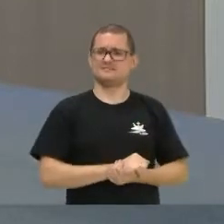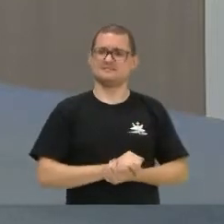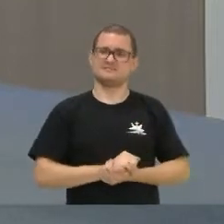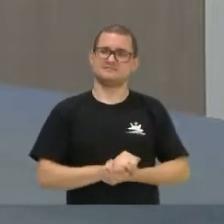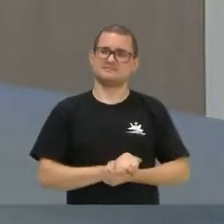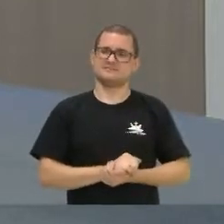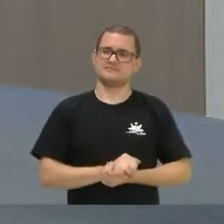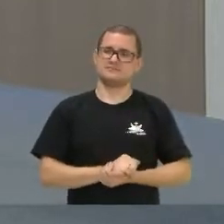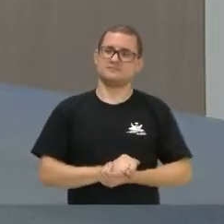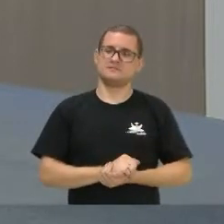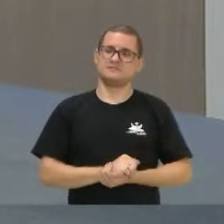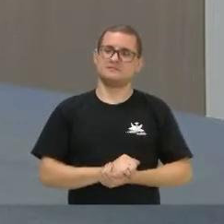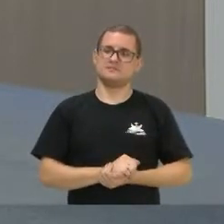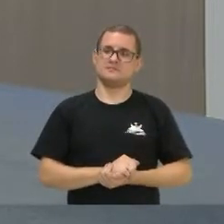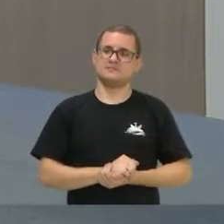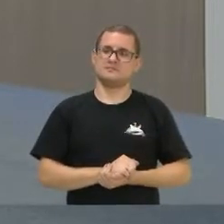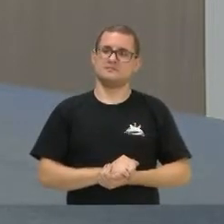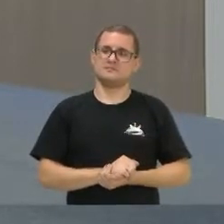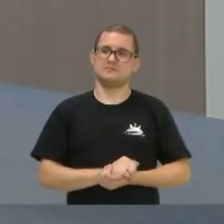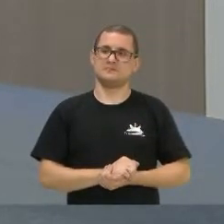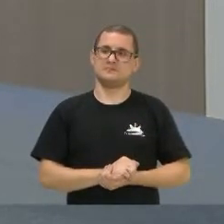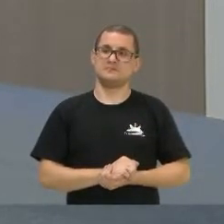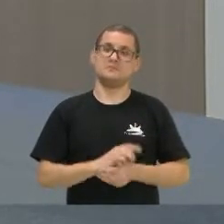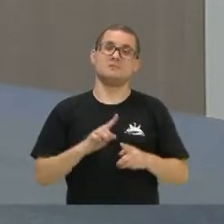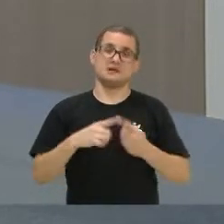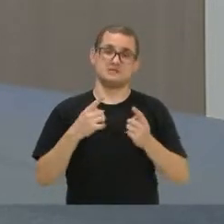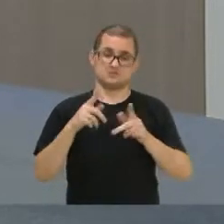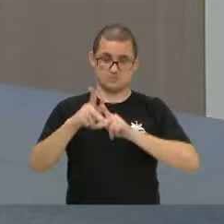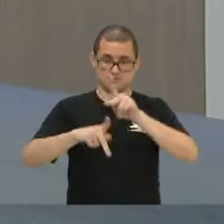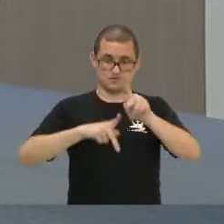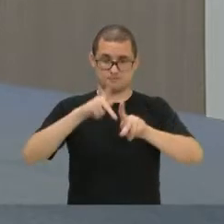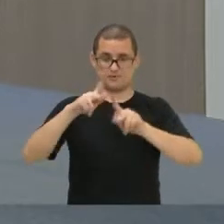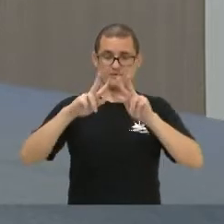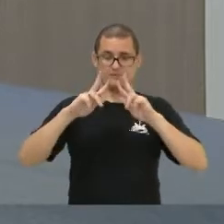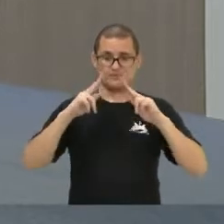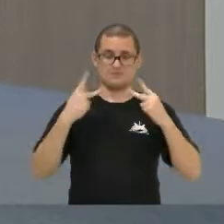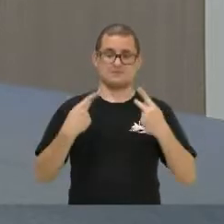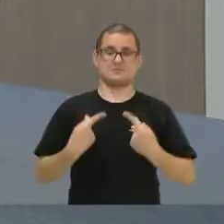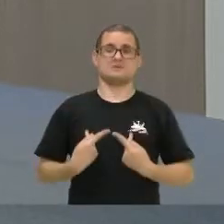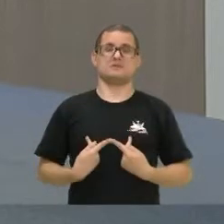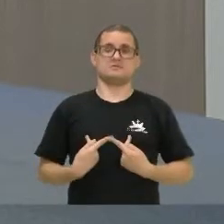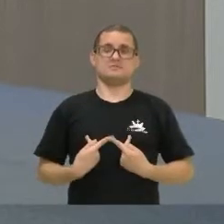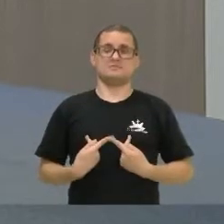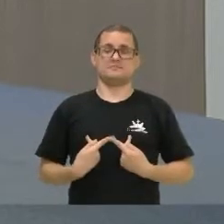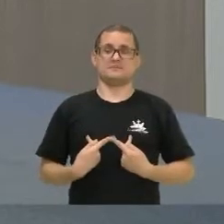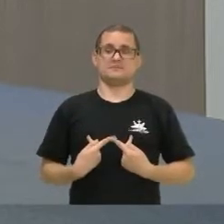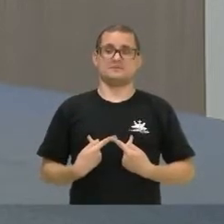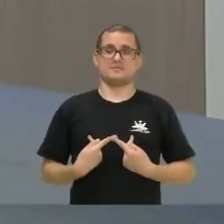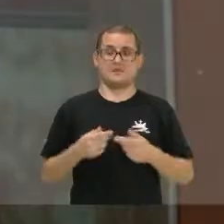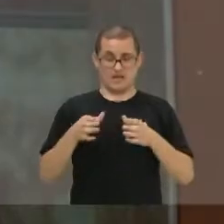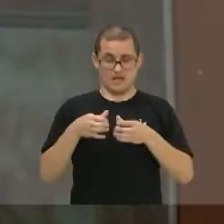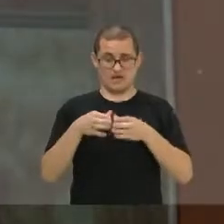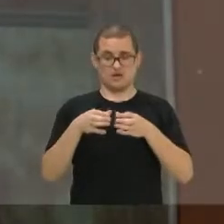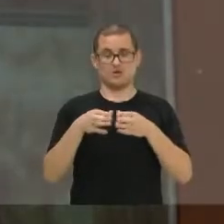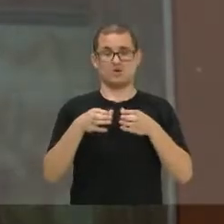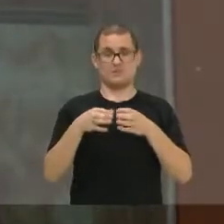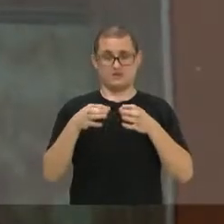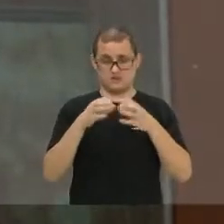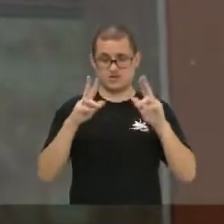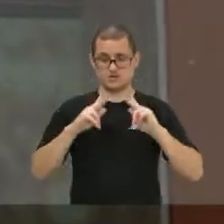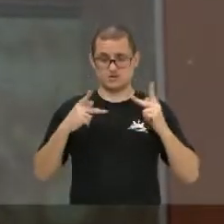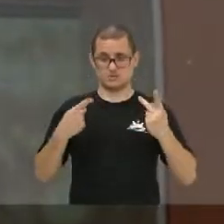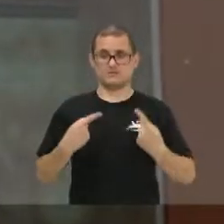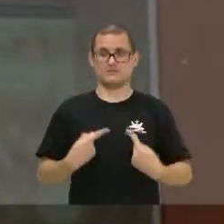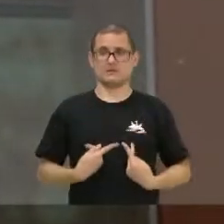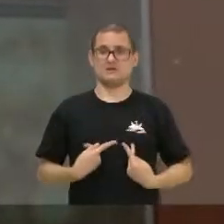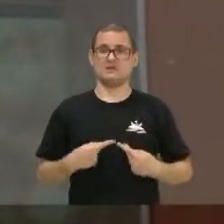bem a comunidade humana e é fiel comunidade dos que pertencem